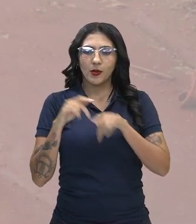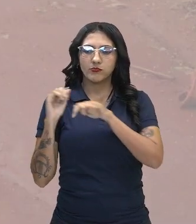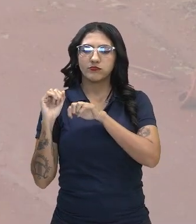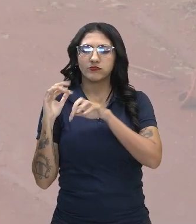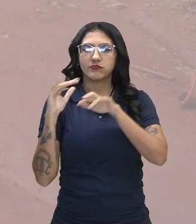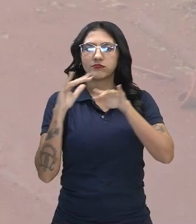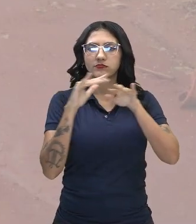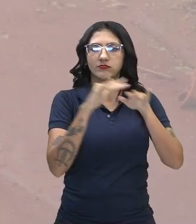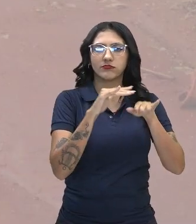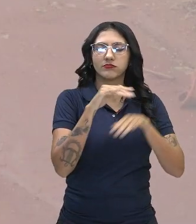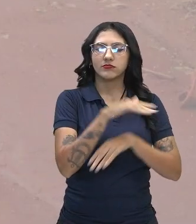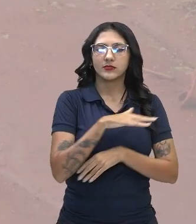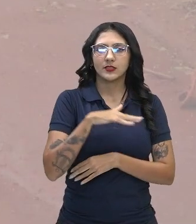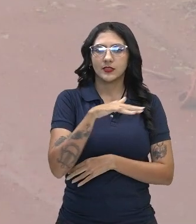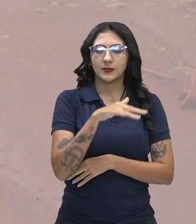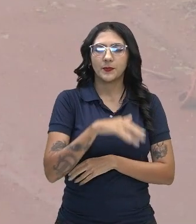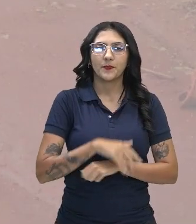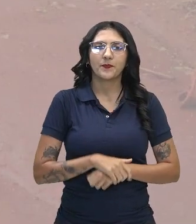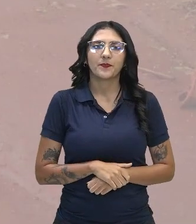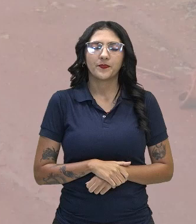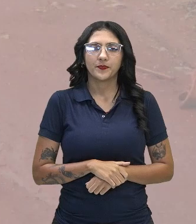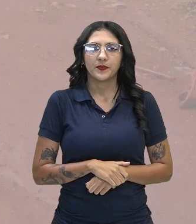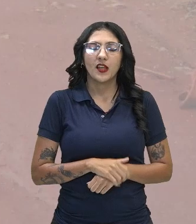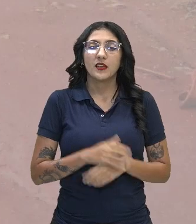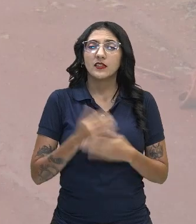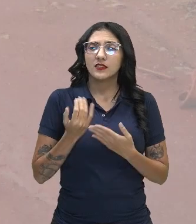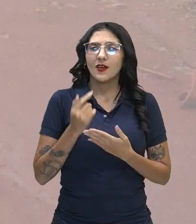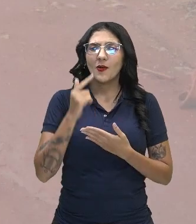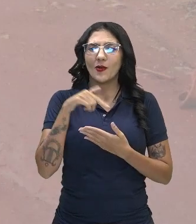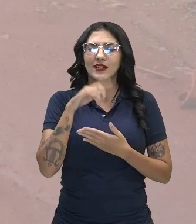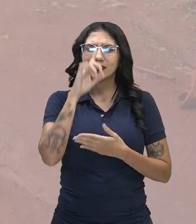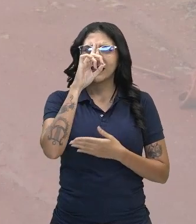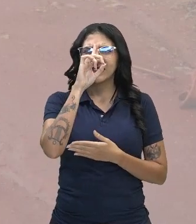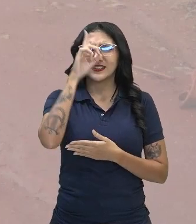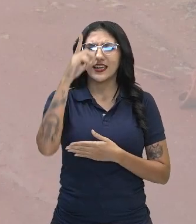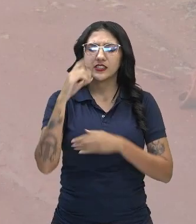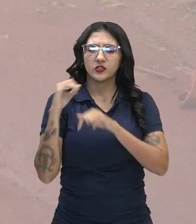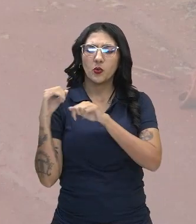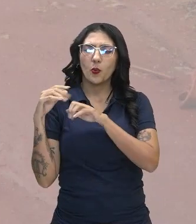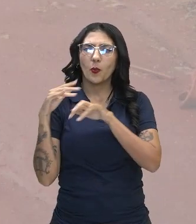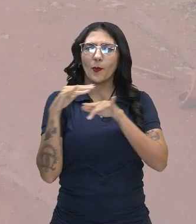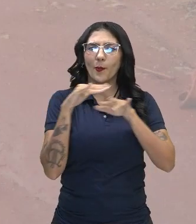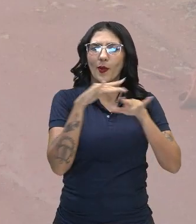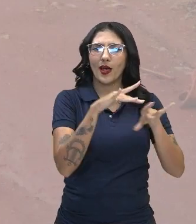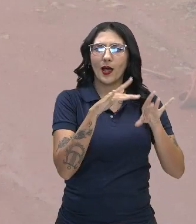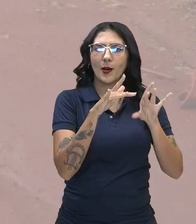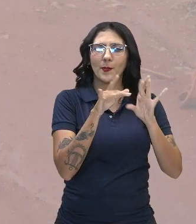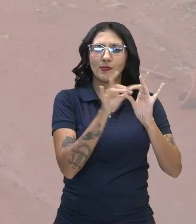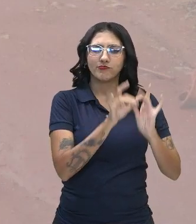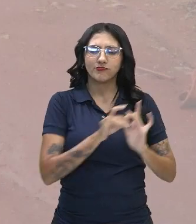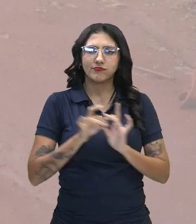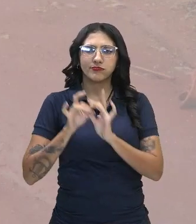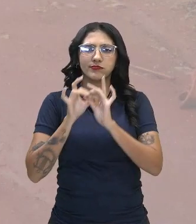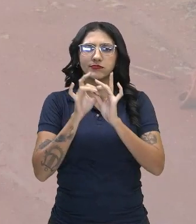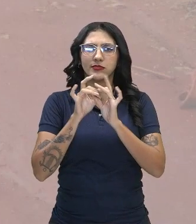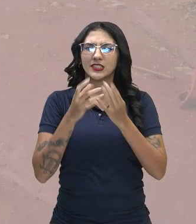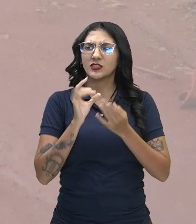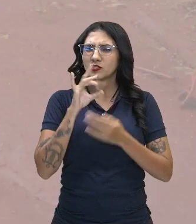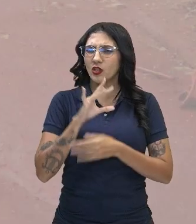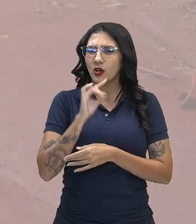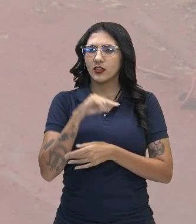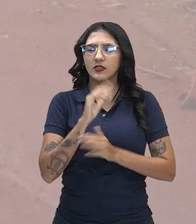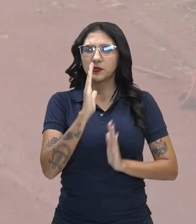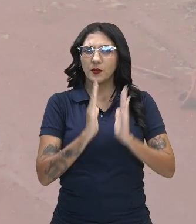a região. Então, essa ideia de ocupar para integrar, a gente não vai vê-la somente no período